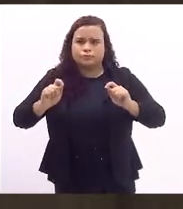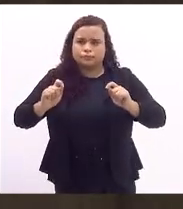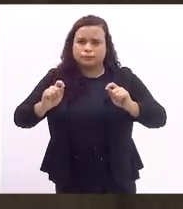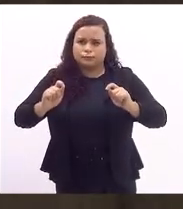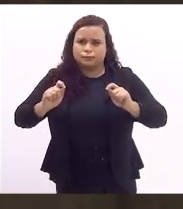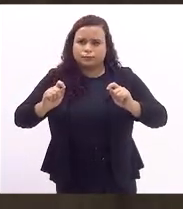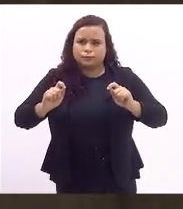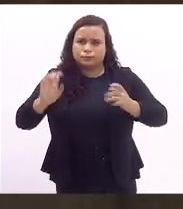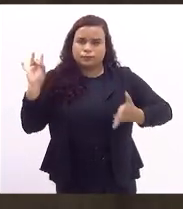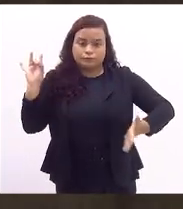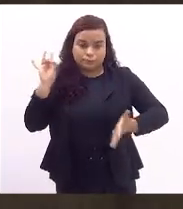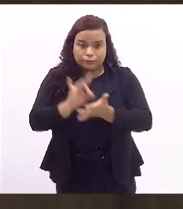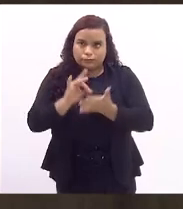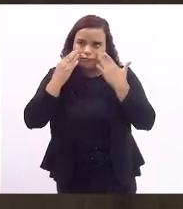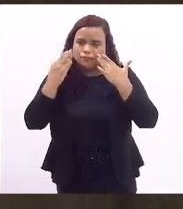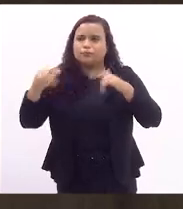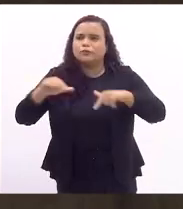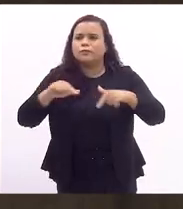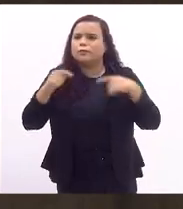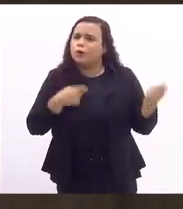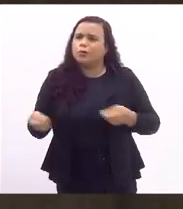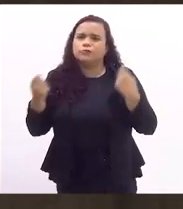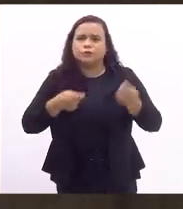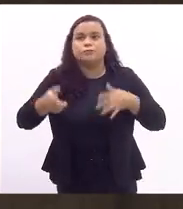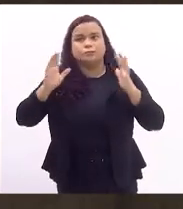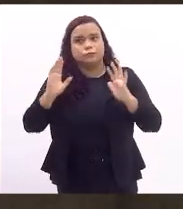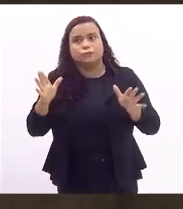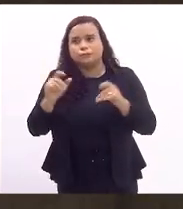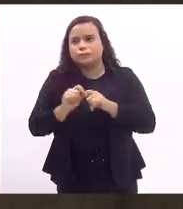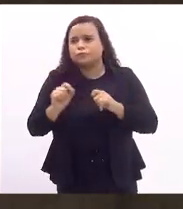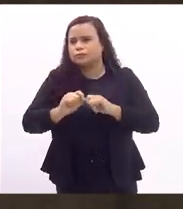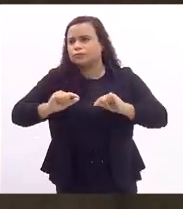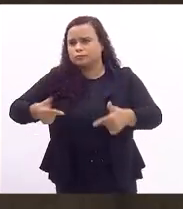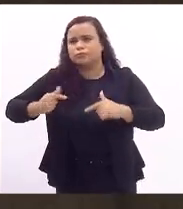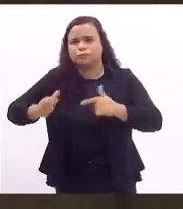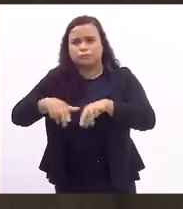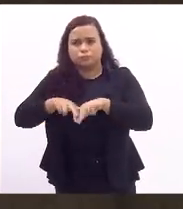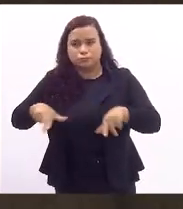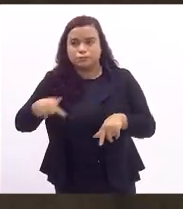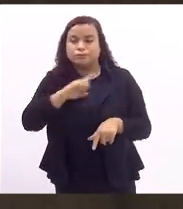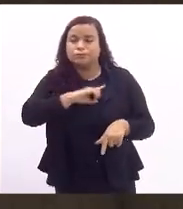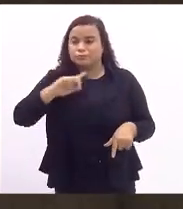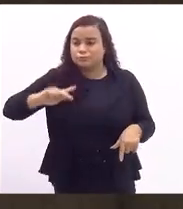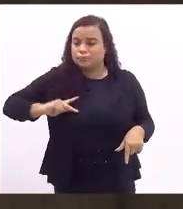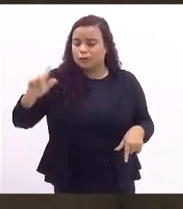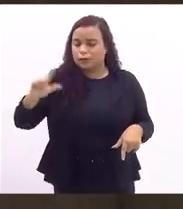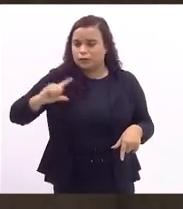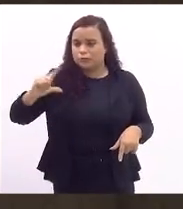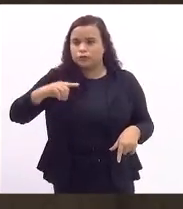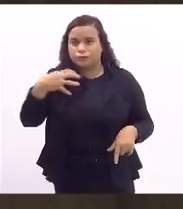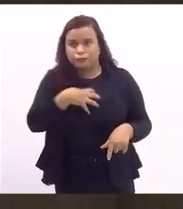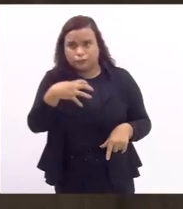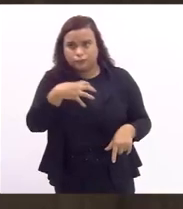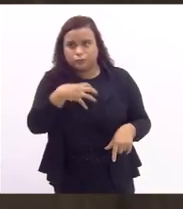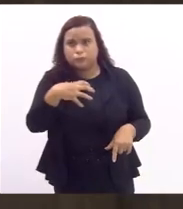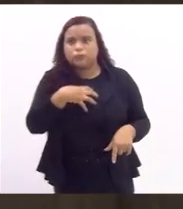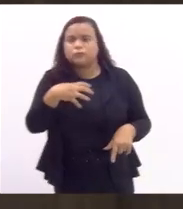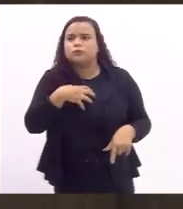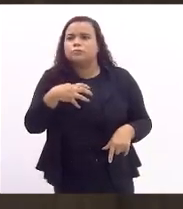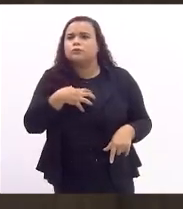do que oficializar o trabalho cotidiano que já é realizado pela Defensoria Pública de forma